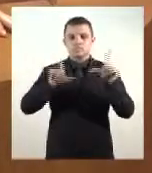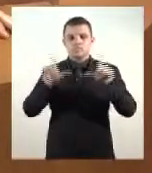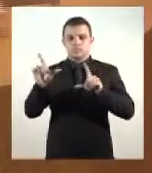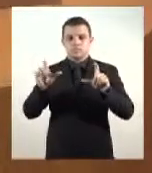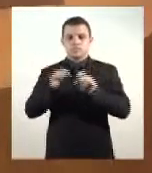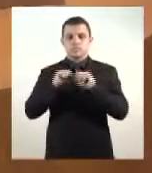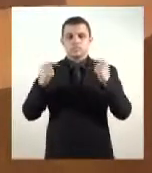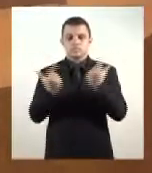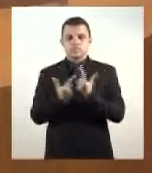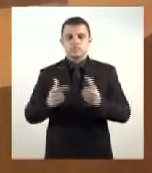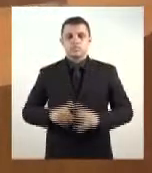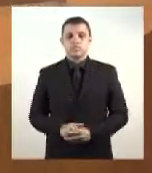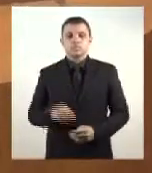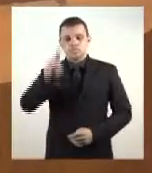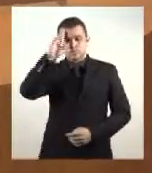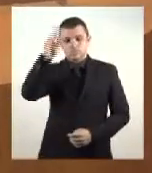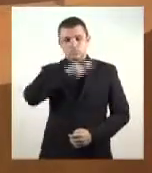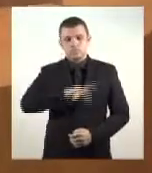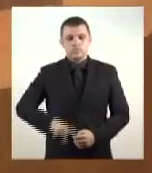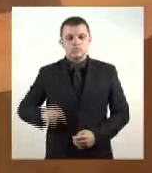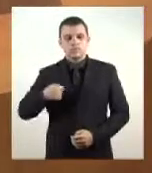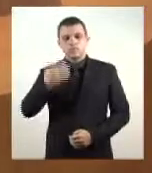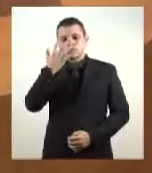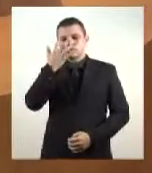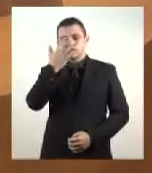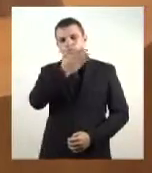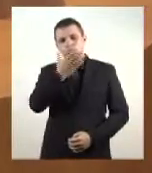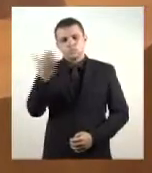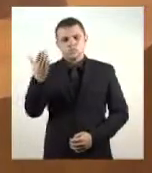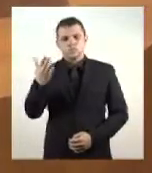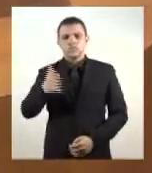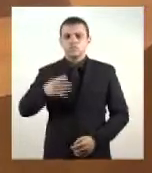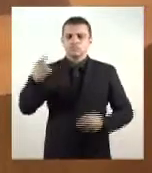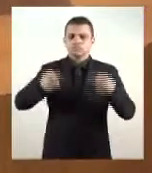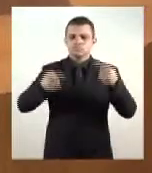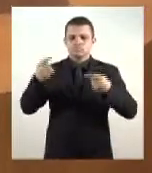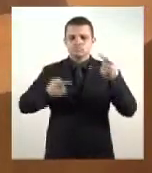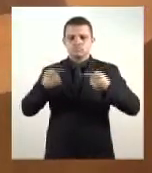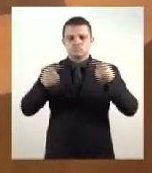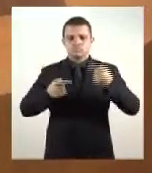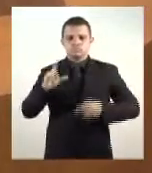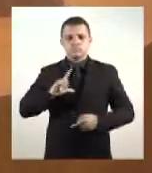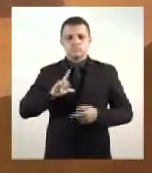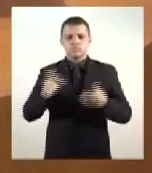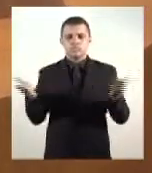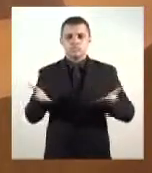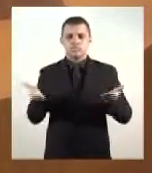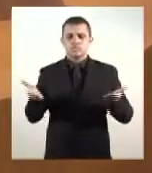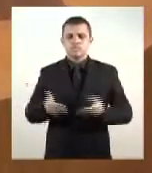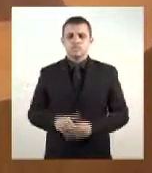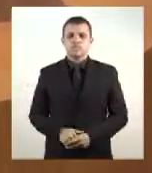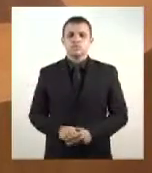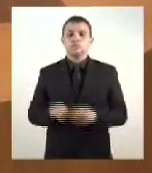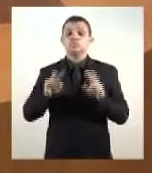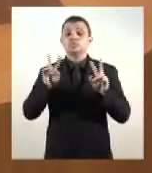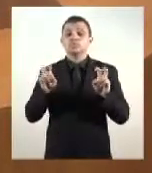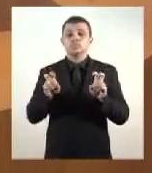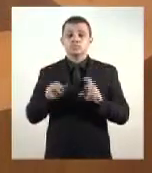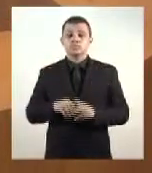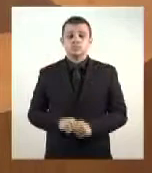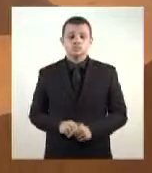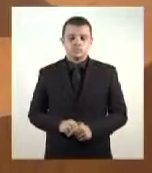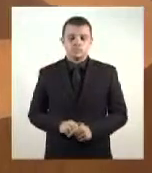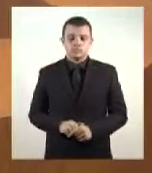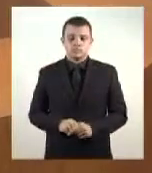Assembleia. Senhor presidente, acompanhei com atenção a discussão que é travada no dia de hoje sobre